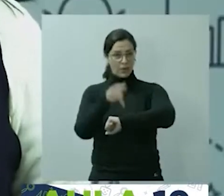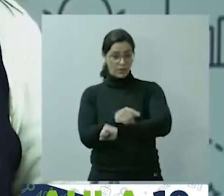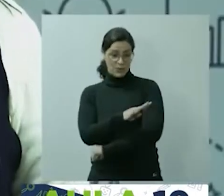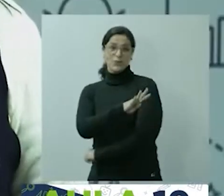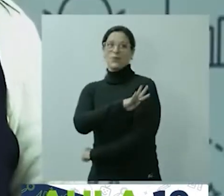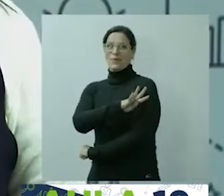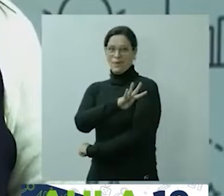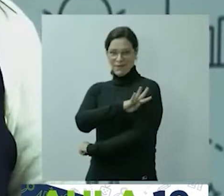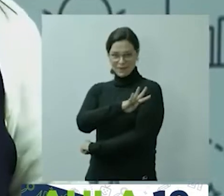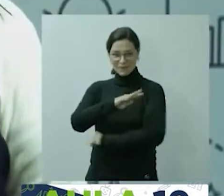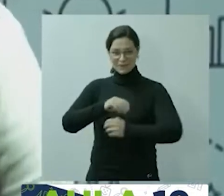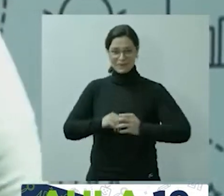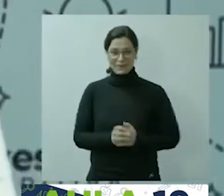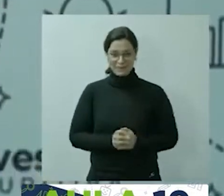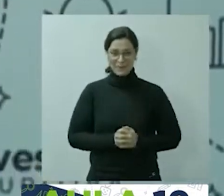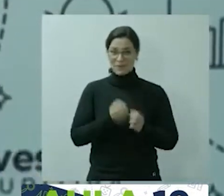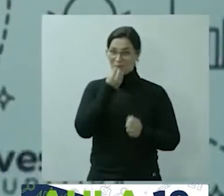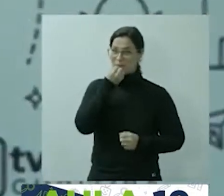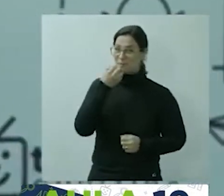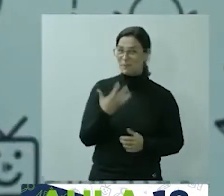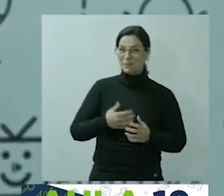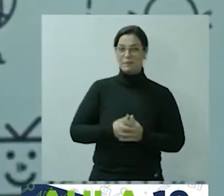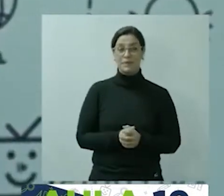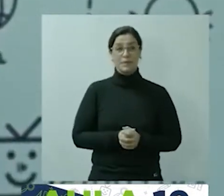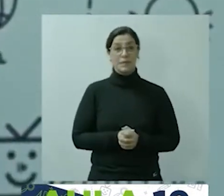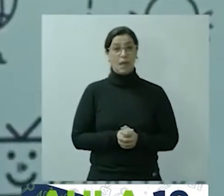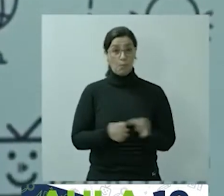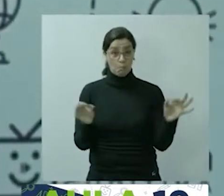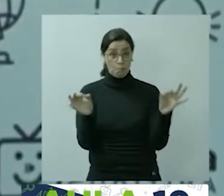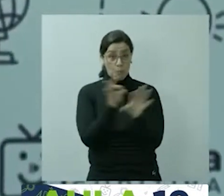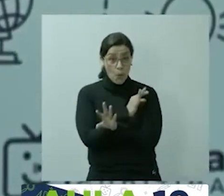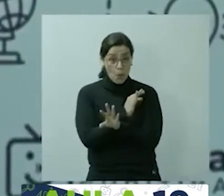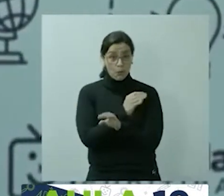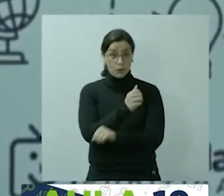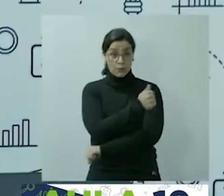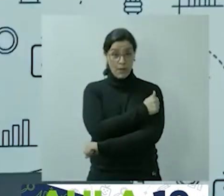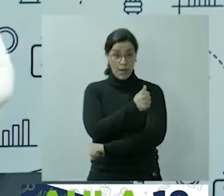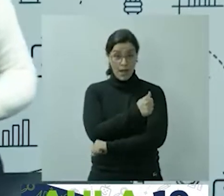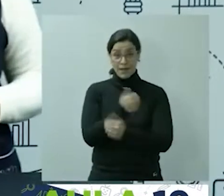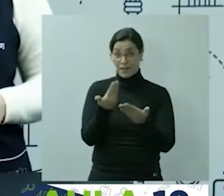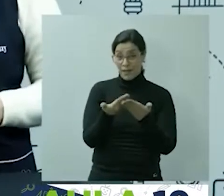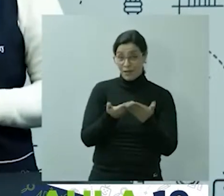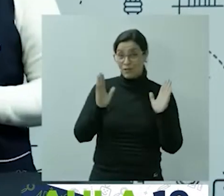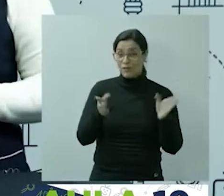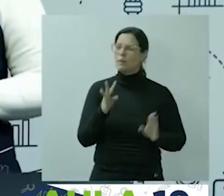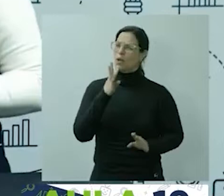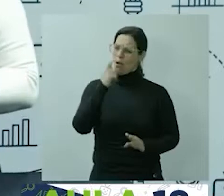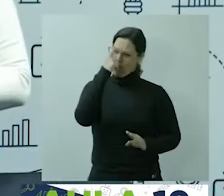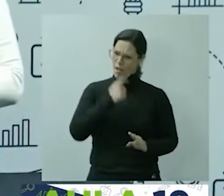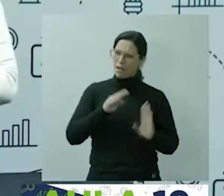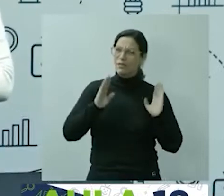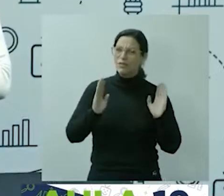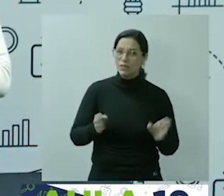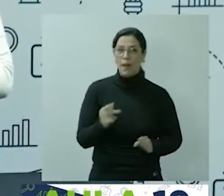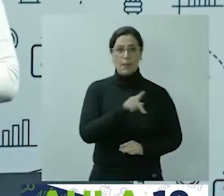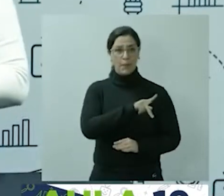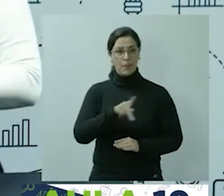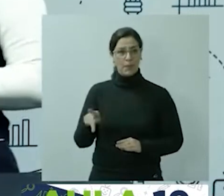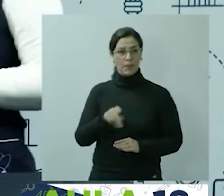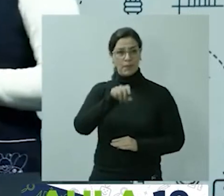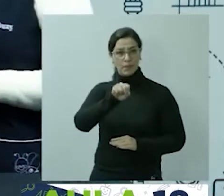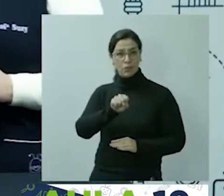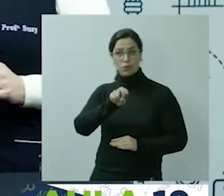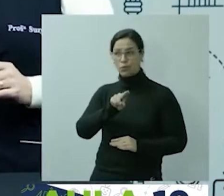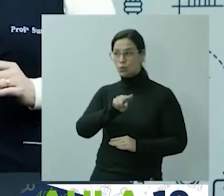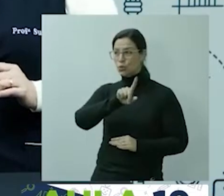do quarto ano. Muito bem. Estão preparados aí? Vocês já me conhecem. Eu sou a